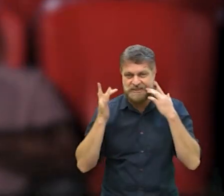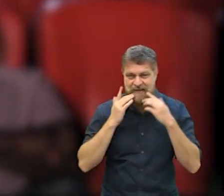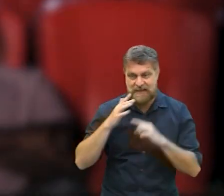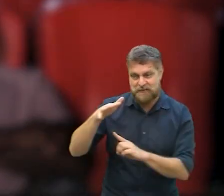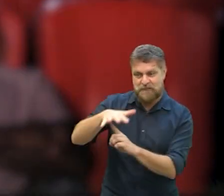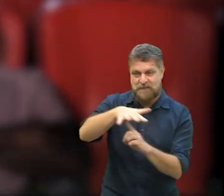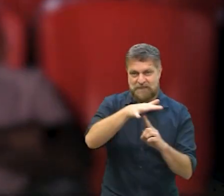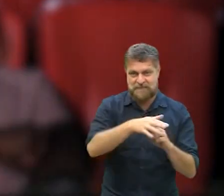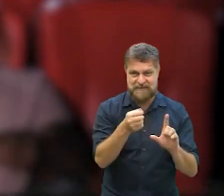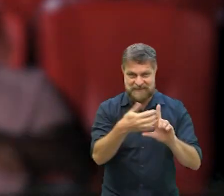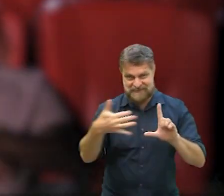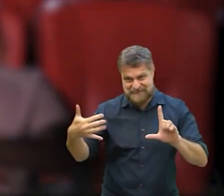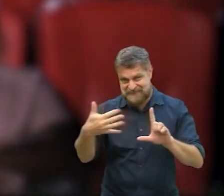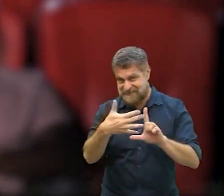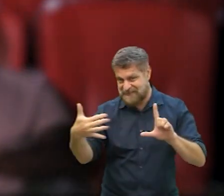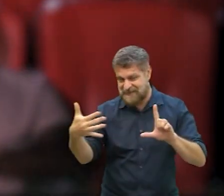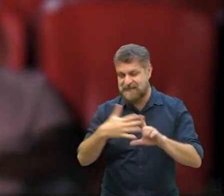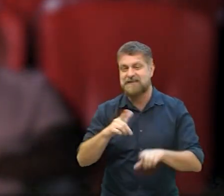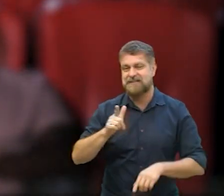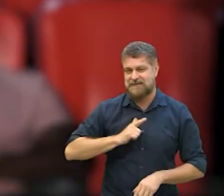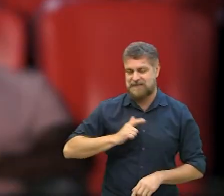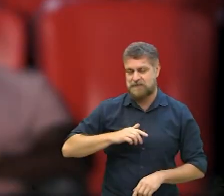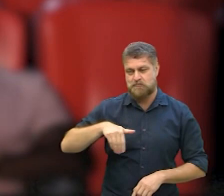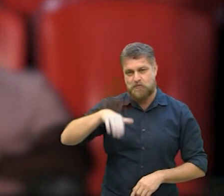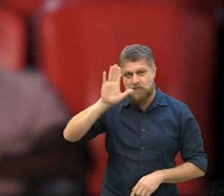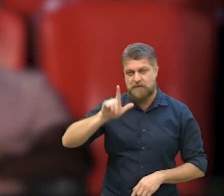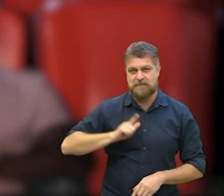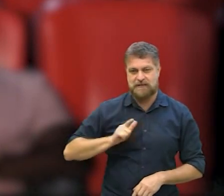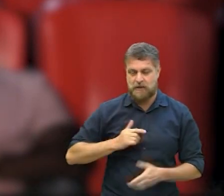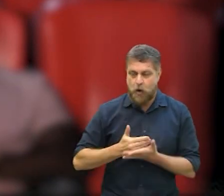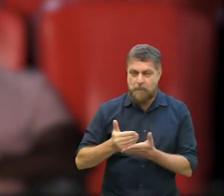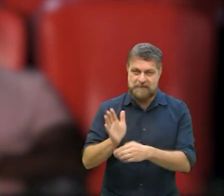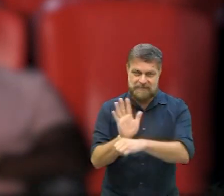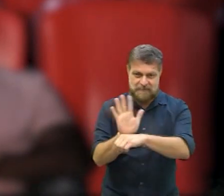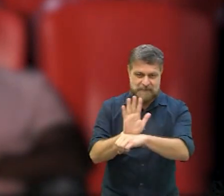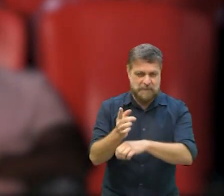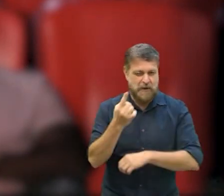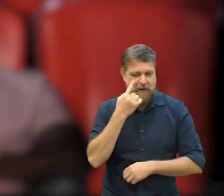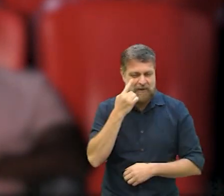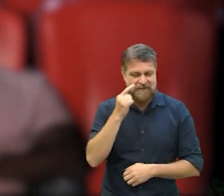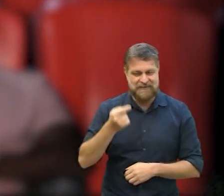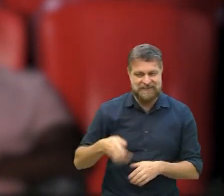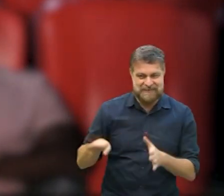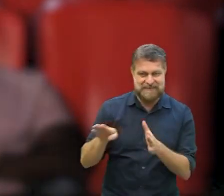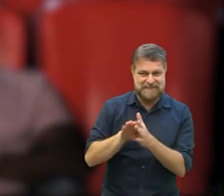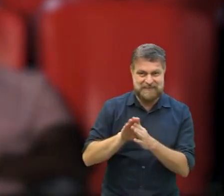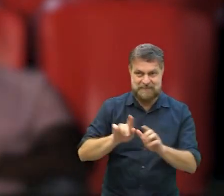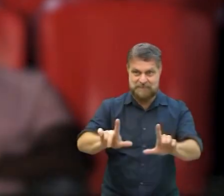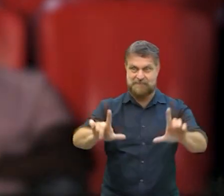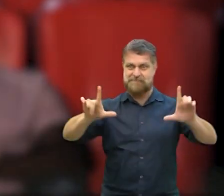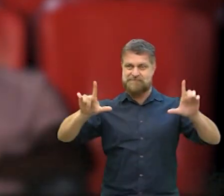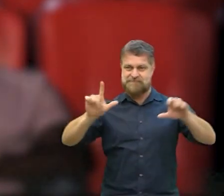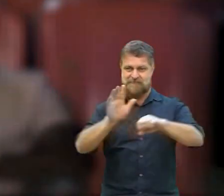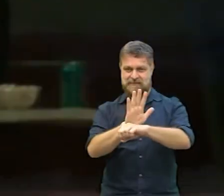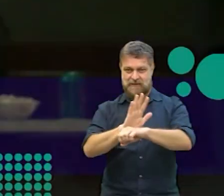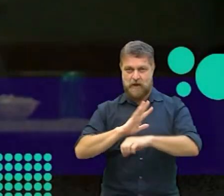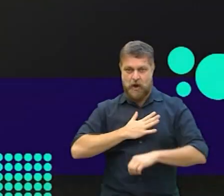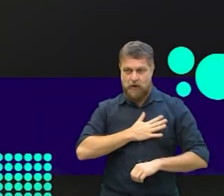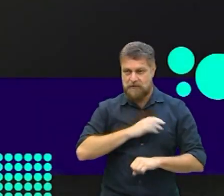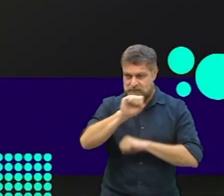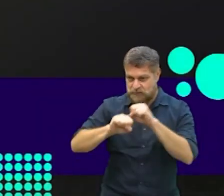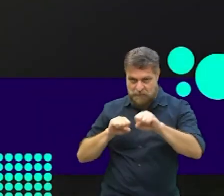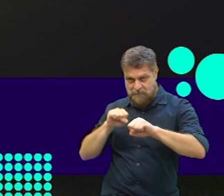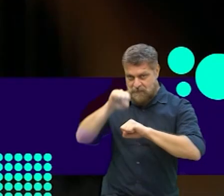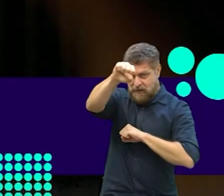teatro, feira, série e muito mais. Aliás, quero começar com cinema. Olha aí o que está chegando nas telonas.